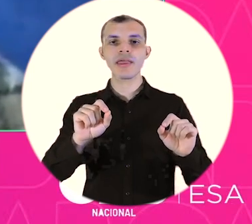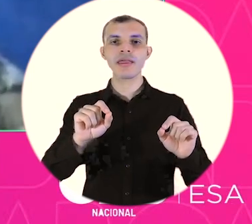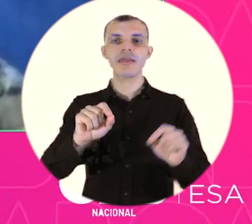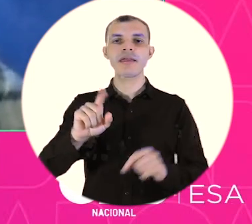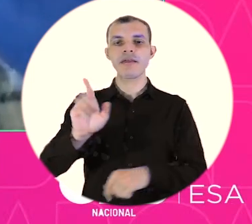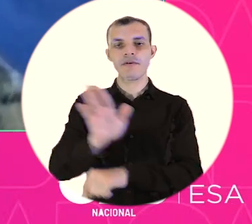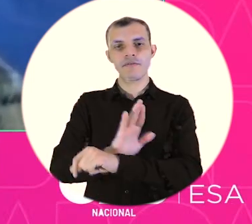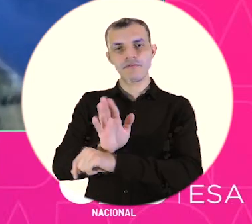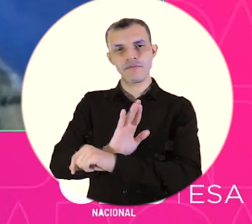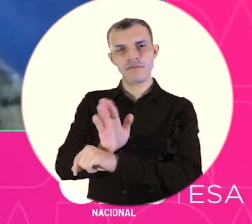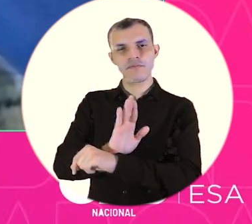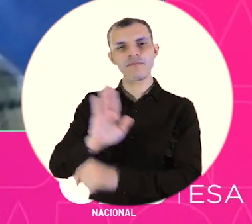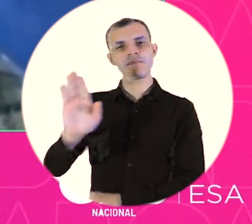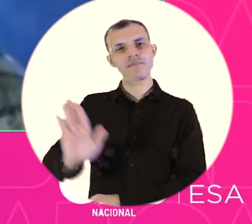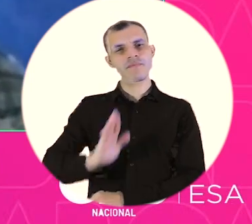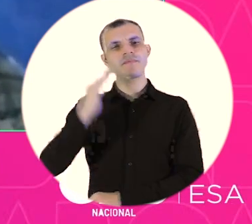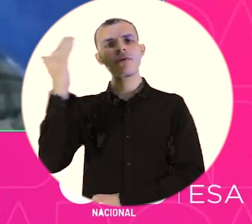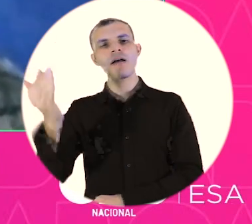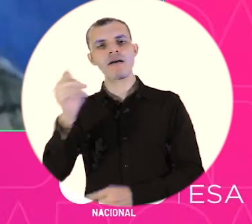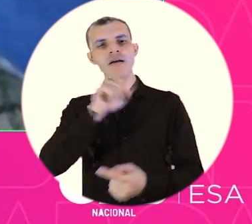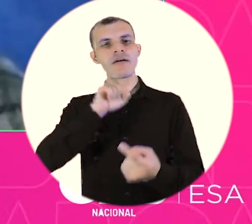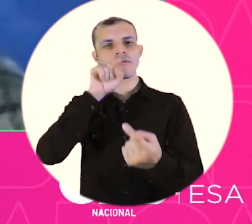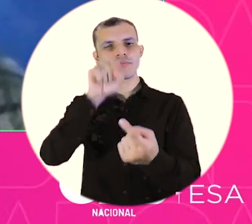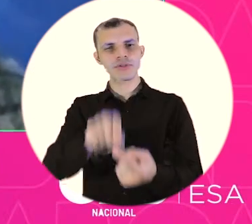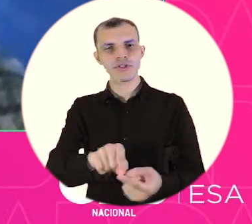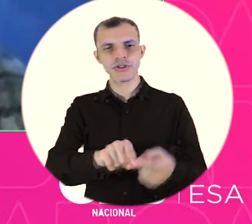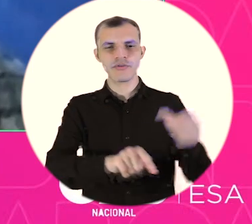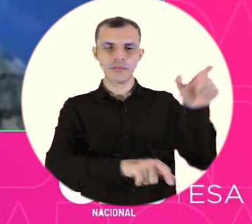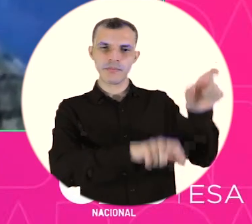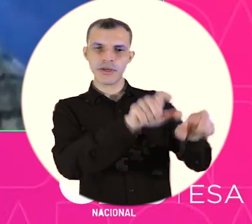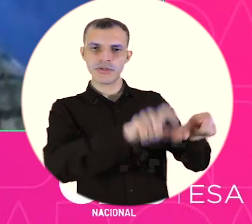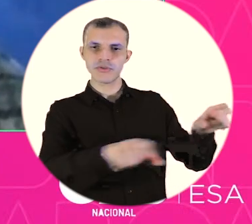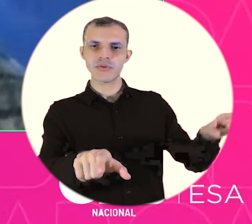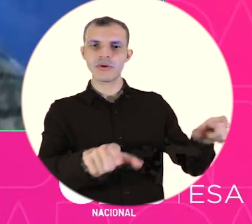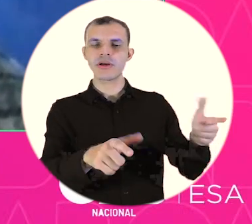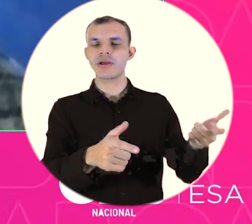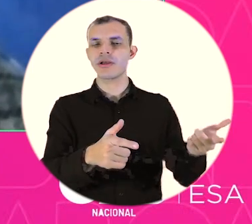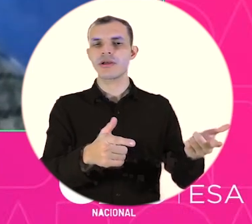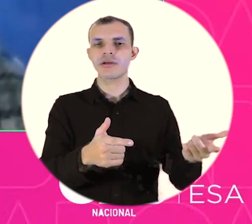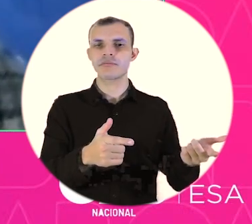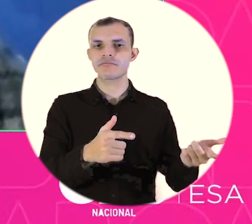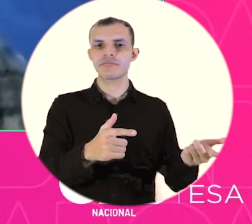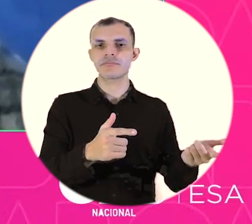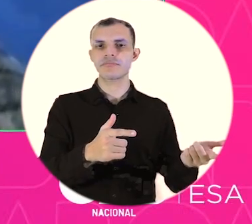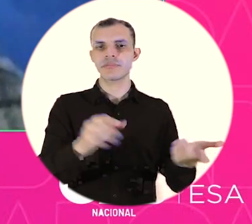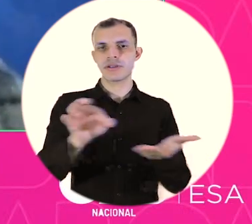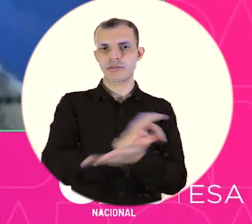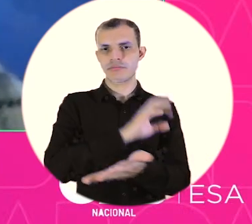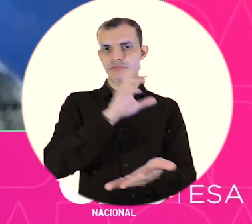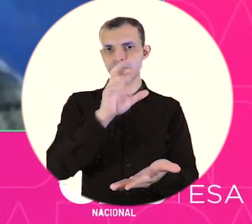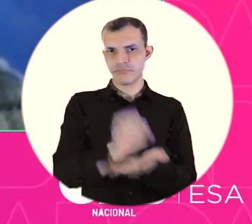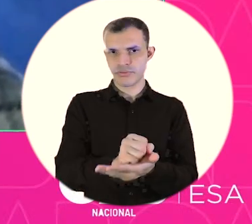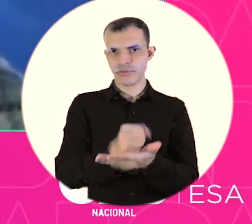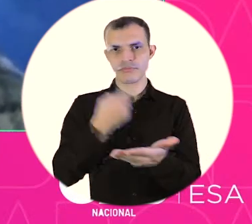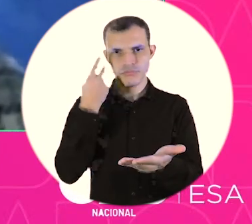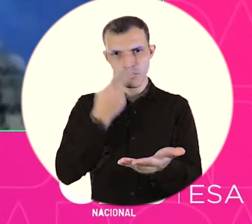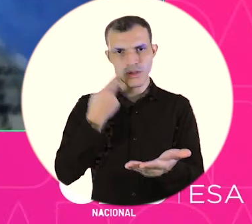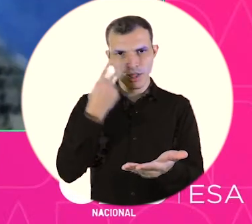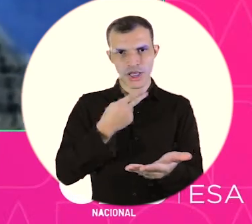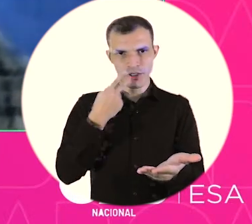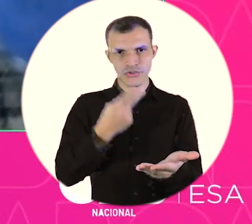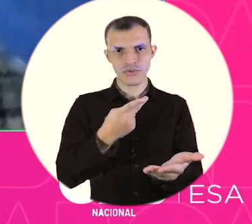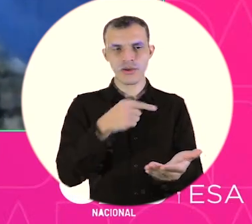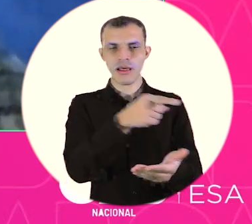um deepfake, um vídeo falso, para prejudicar um candidato ou candidata ou para beneficiar o